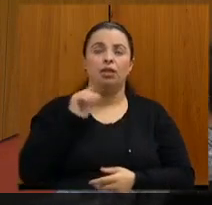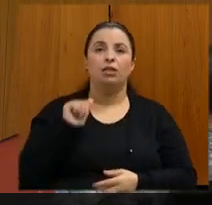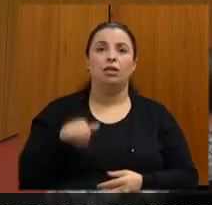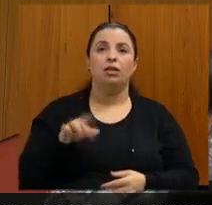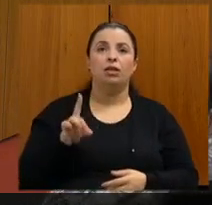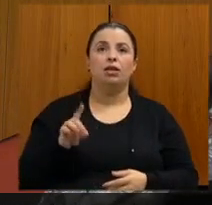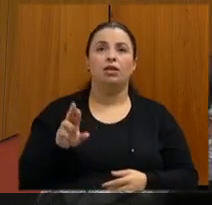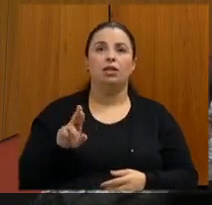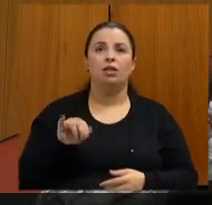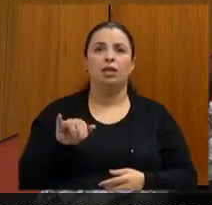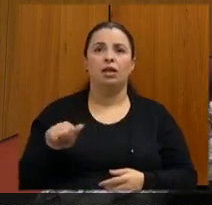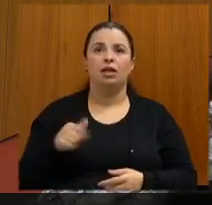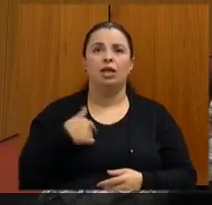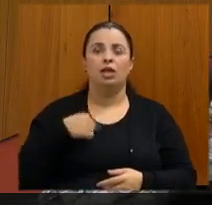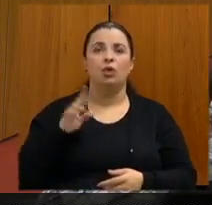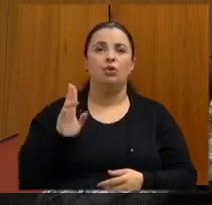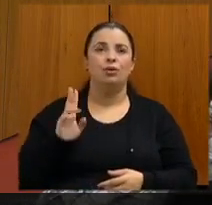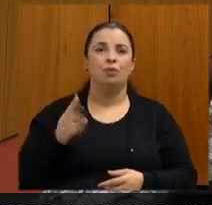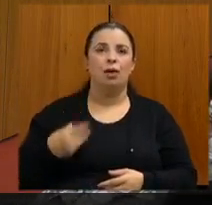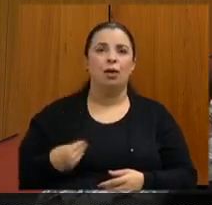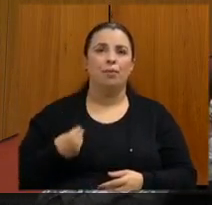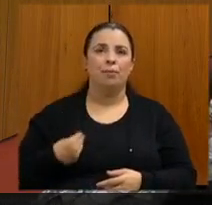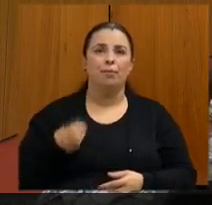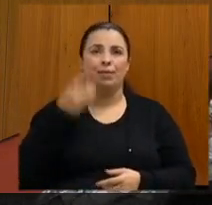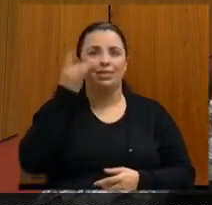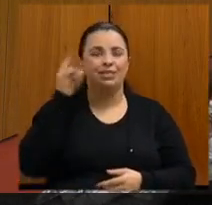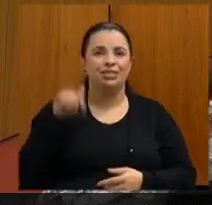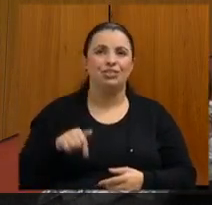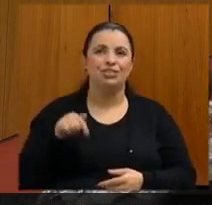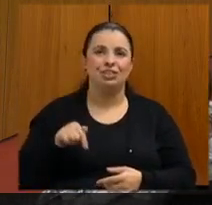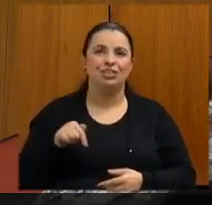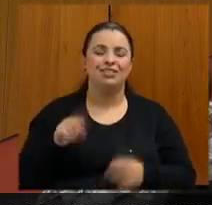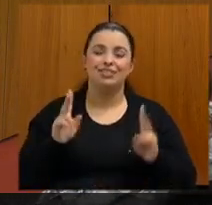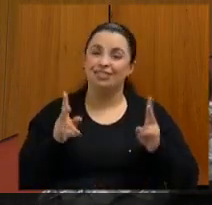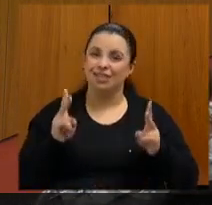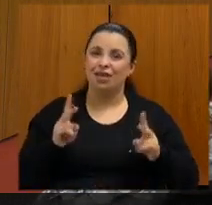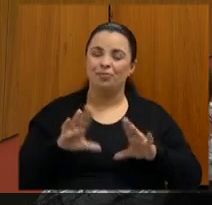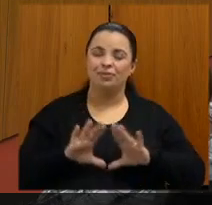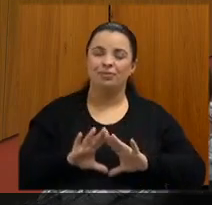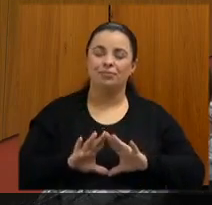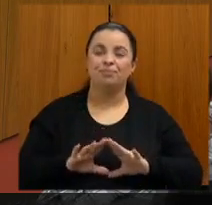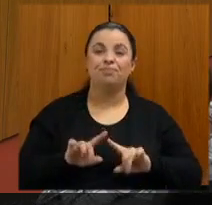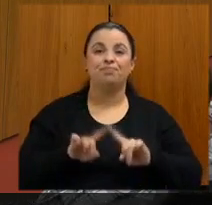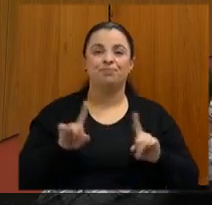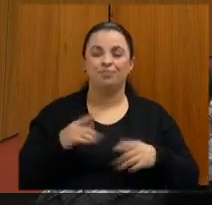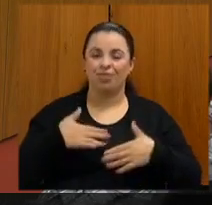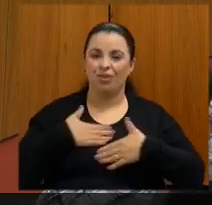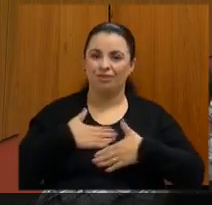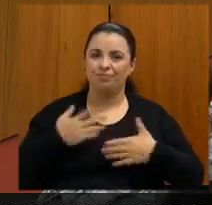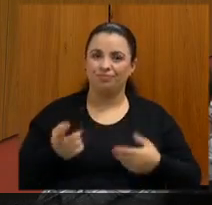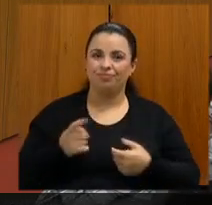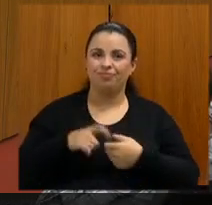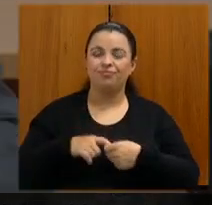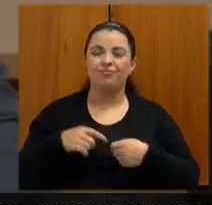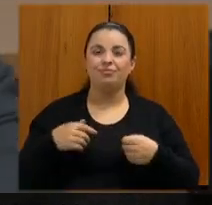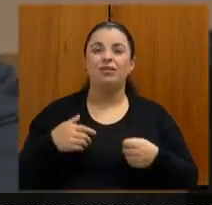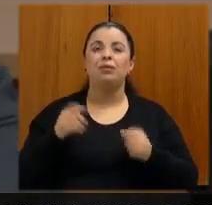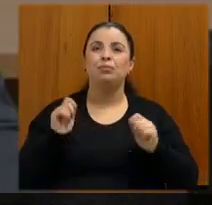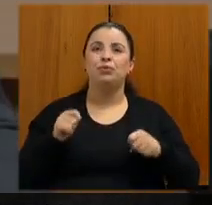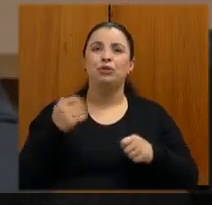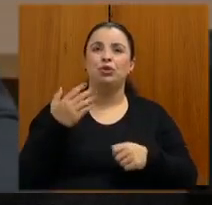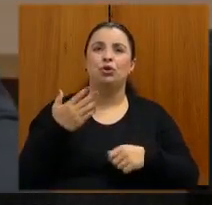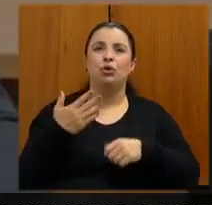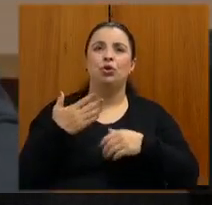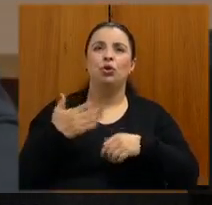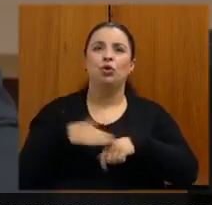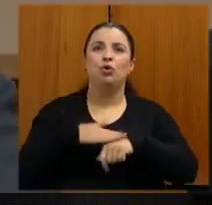uma presença assídua nessa casa Né mas essa é um sempre um prazer retornar e poder conversar com a sociedade